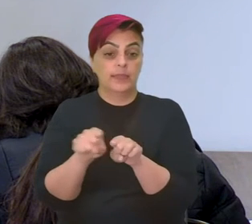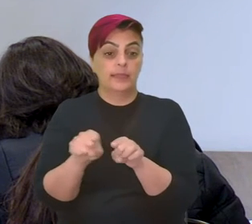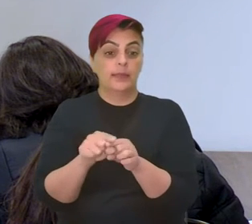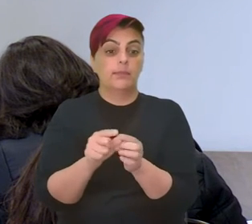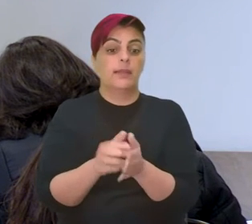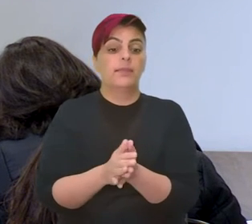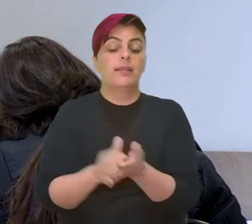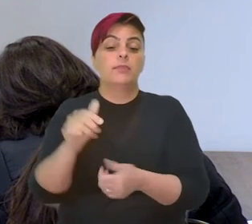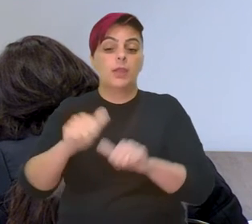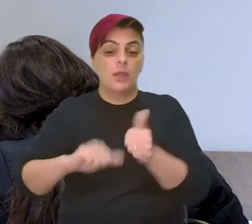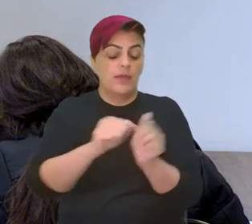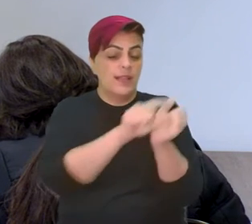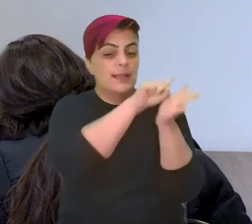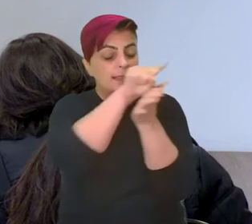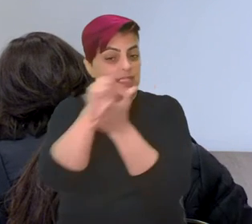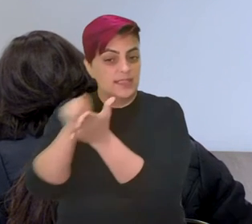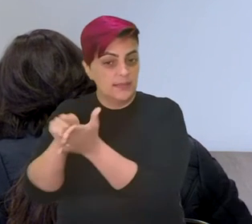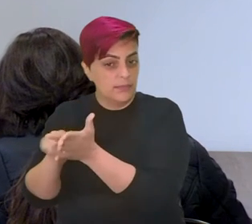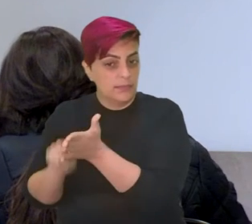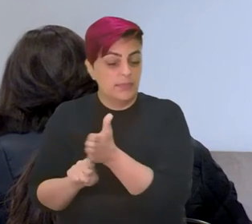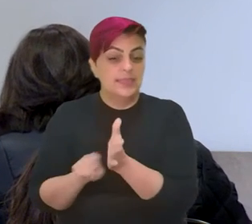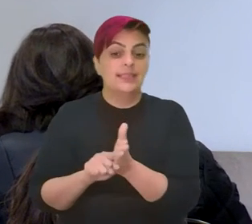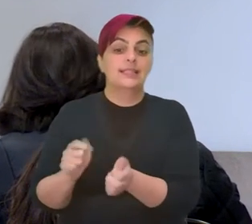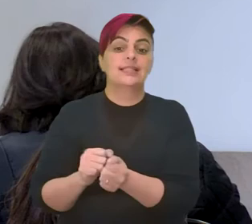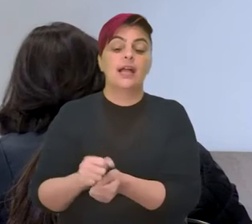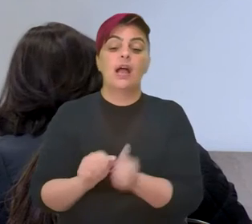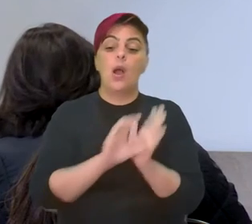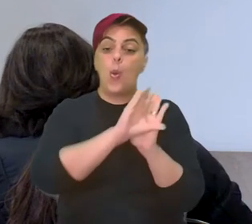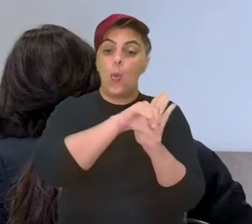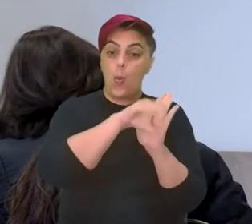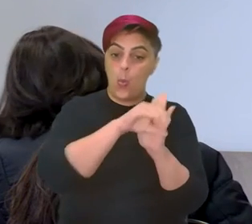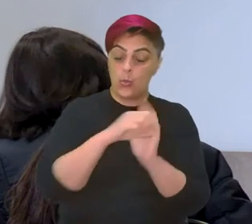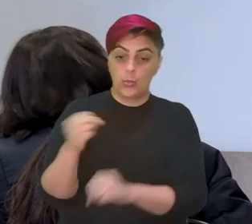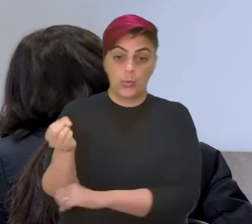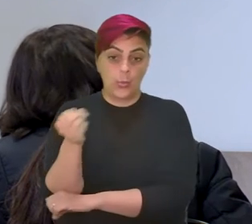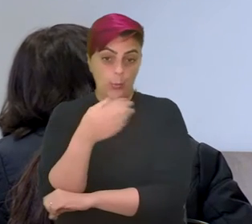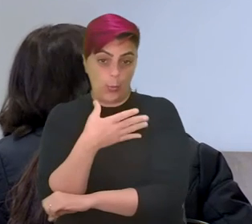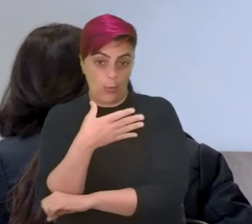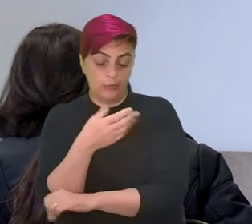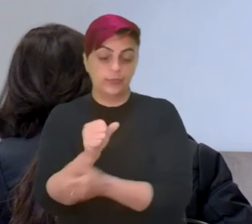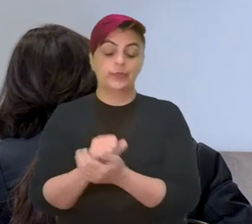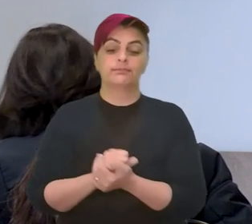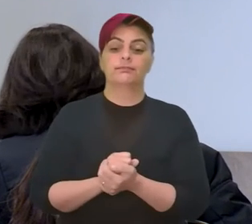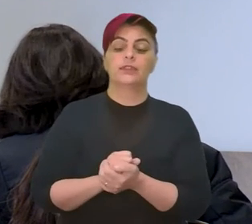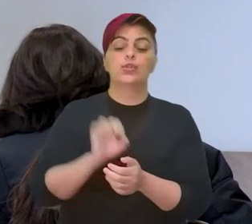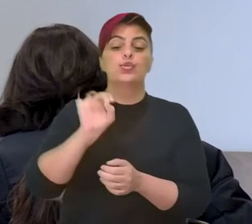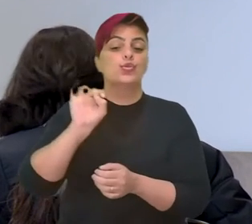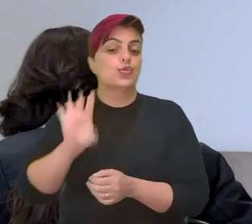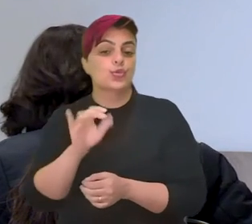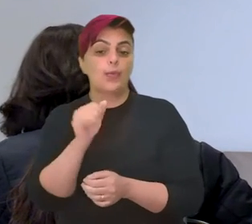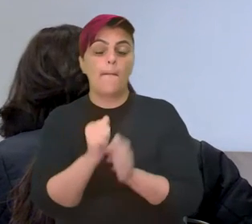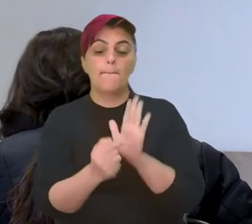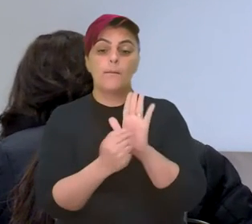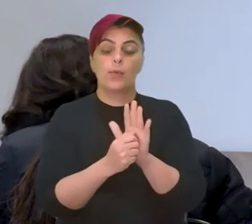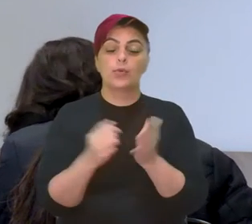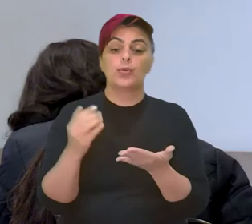analítica categorias fundamentais para nomear novos conceitos em circulação. É assim que, só para dar alguns